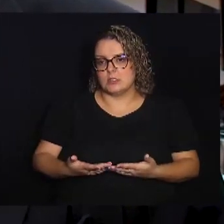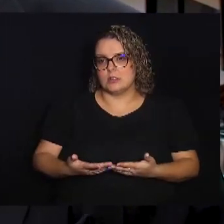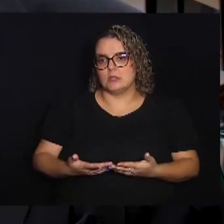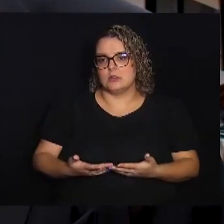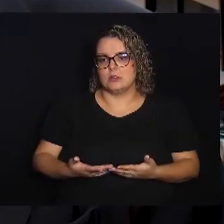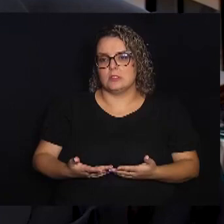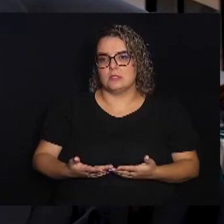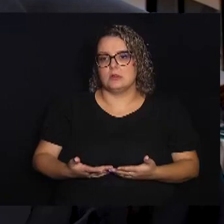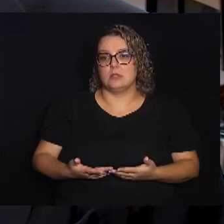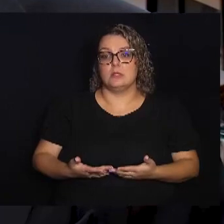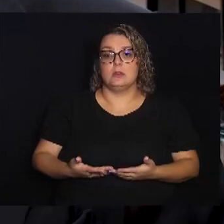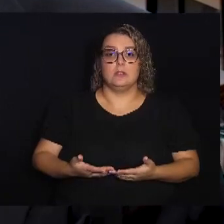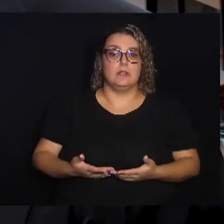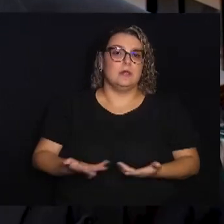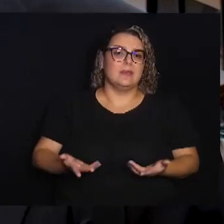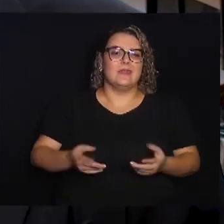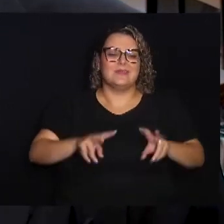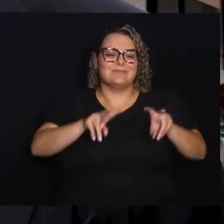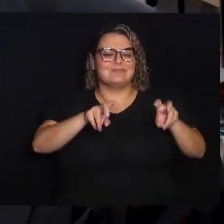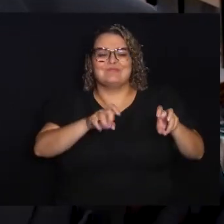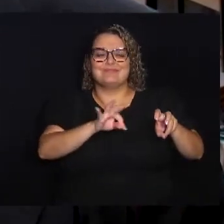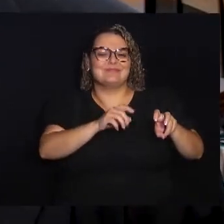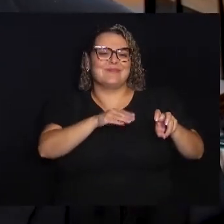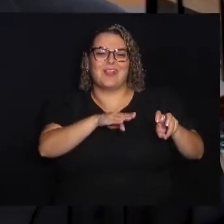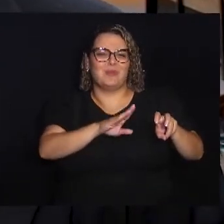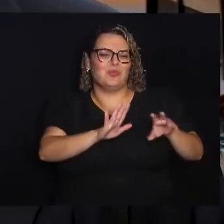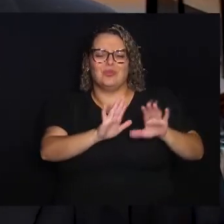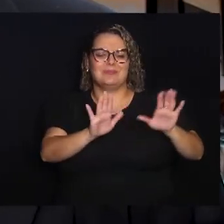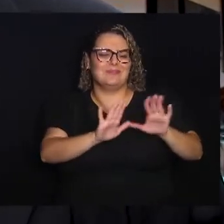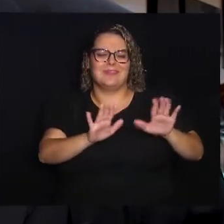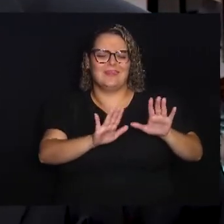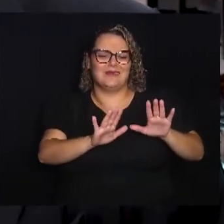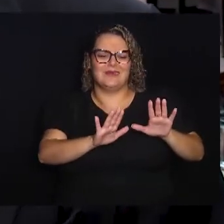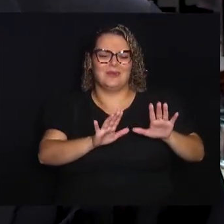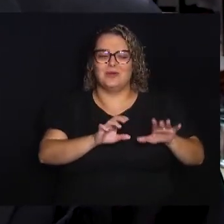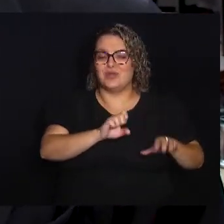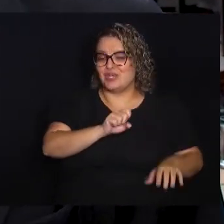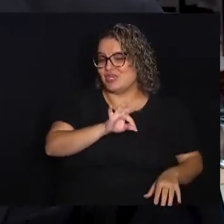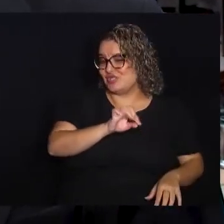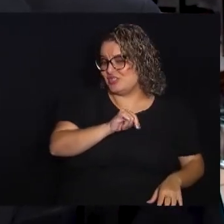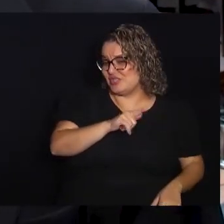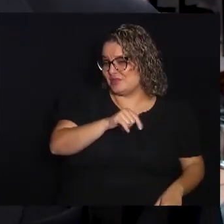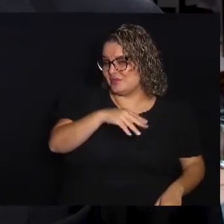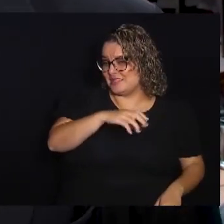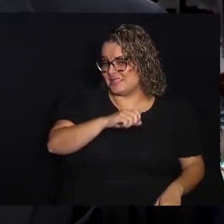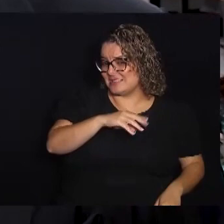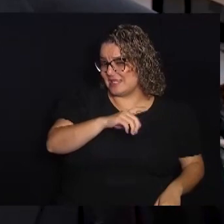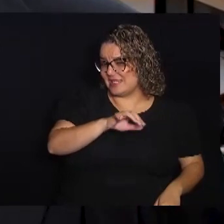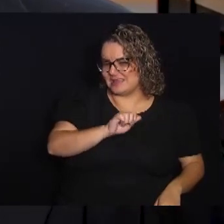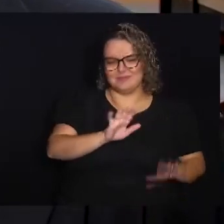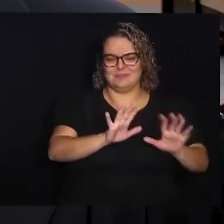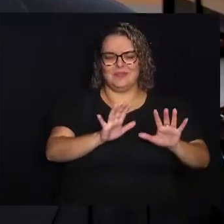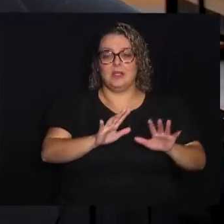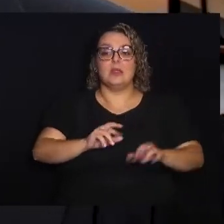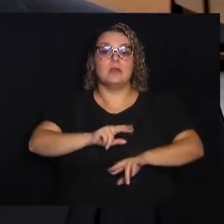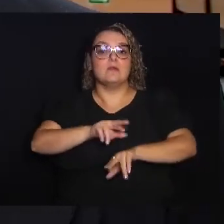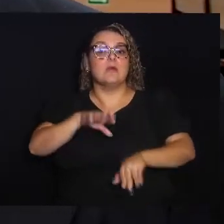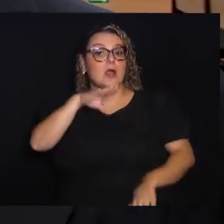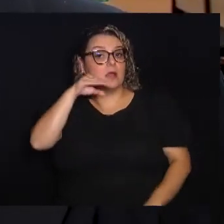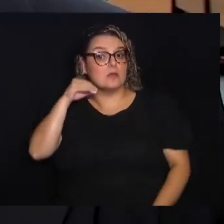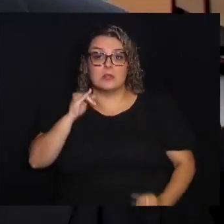precisa deixar de ser estigmatizada, né? Porque isso afasta